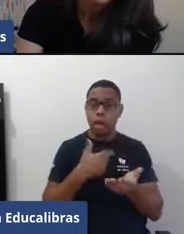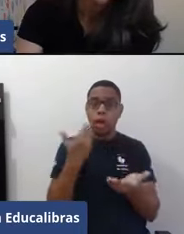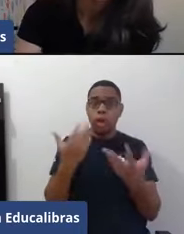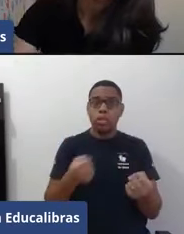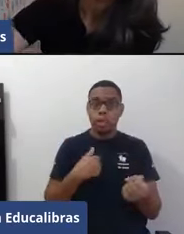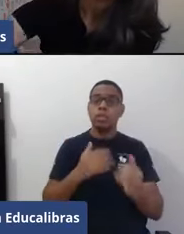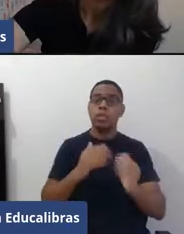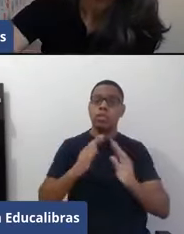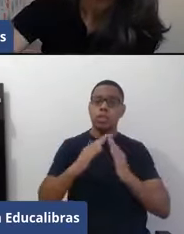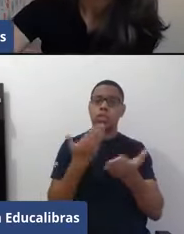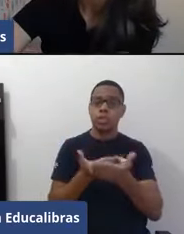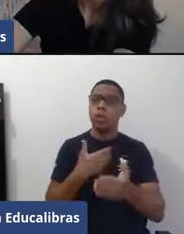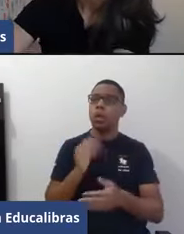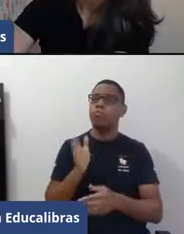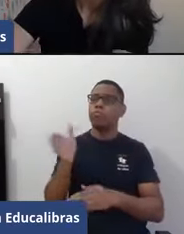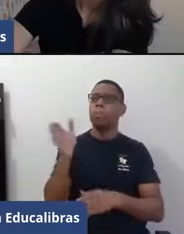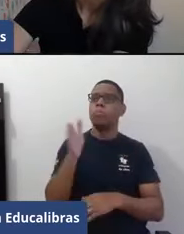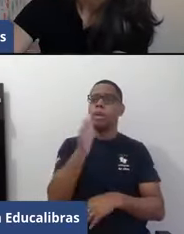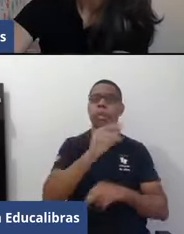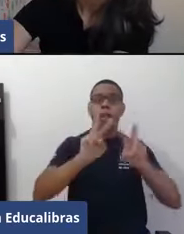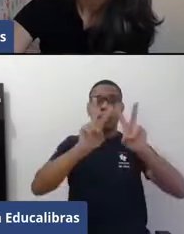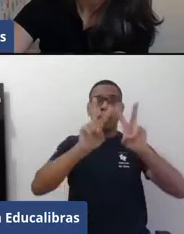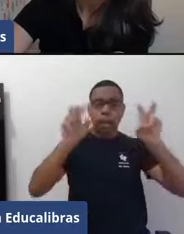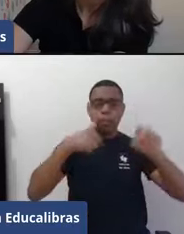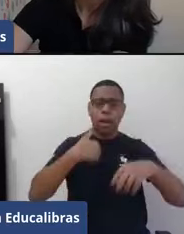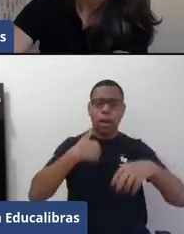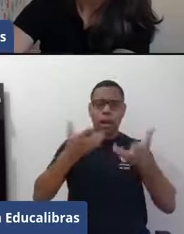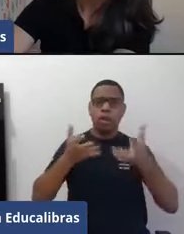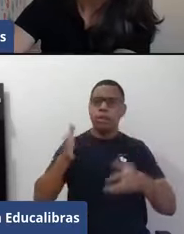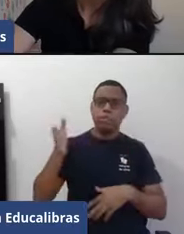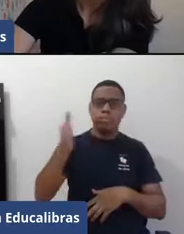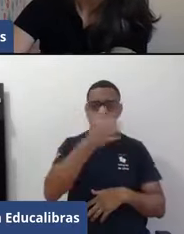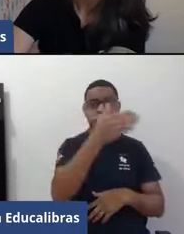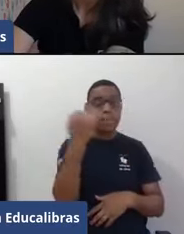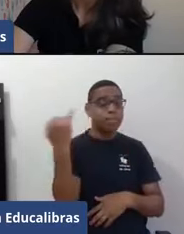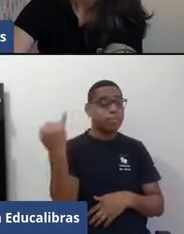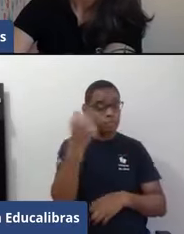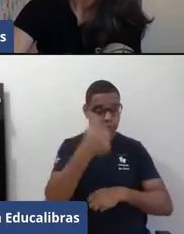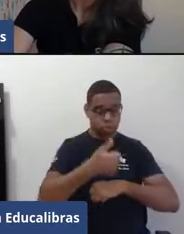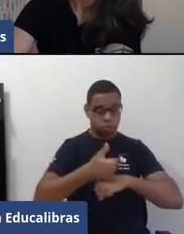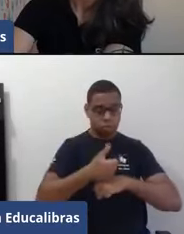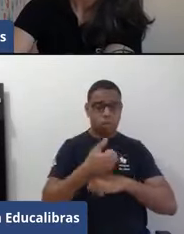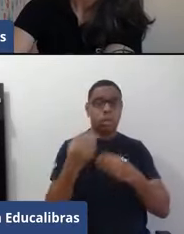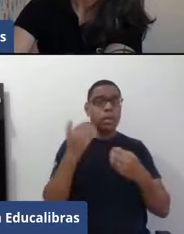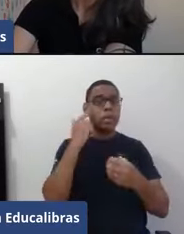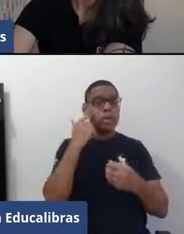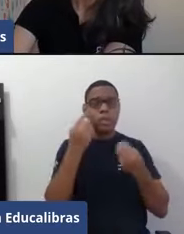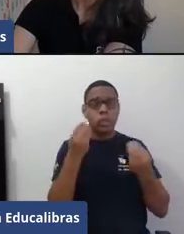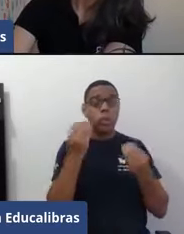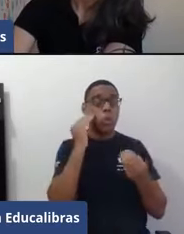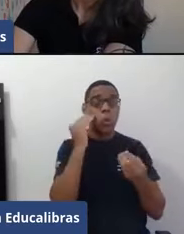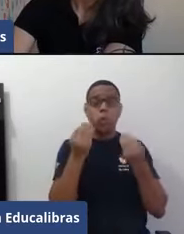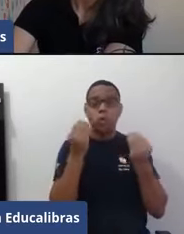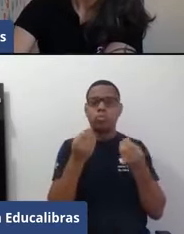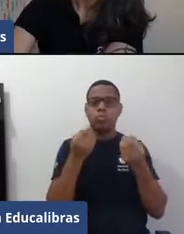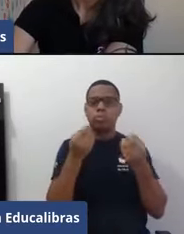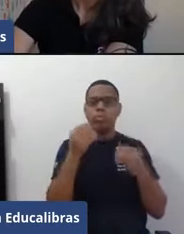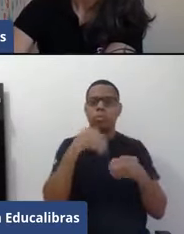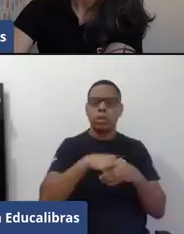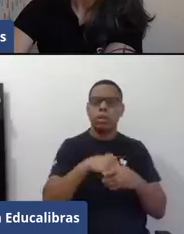aí nas escolas falar sobre isso. É importante que o profissional entenda como funciona com as famílias, para eles